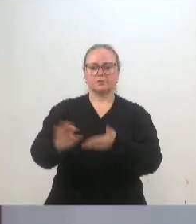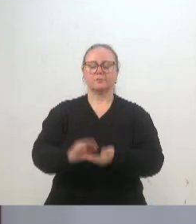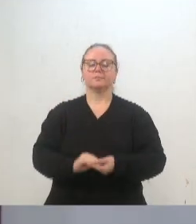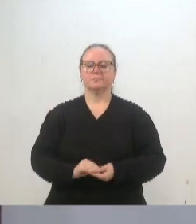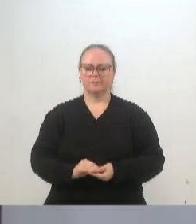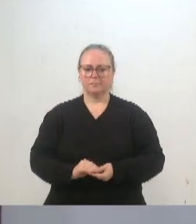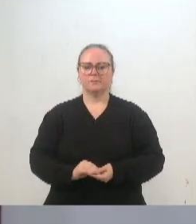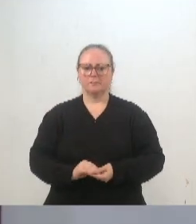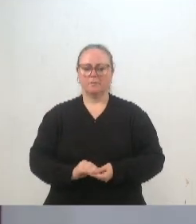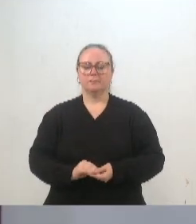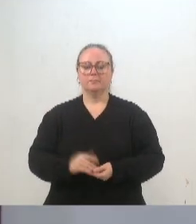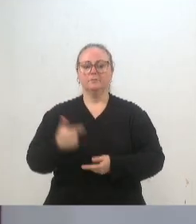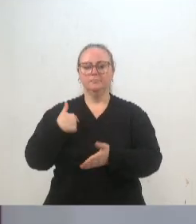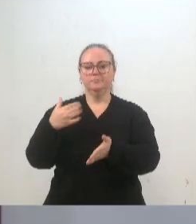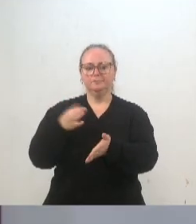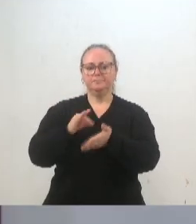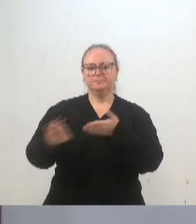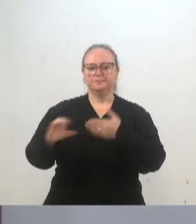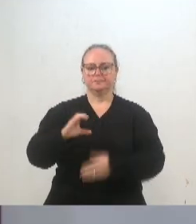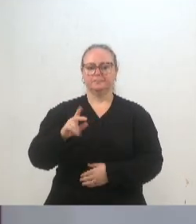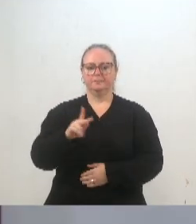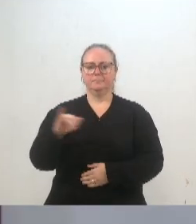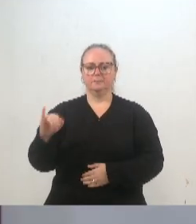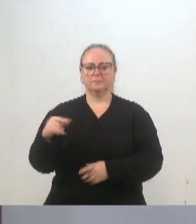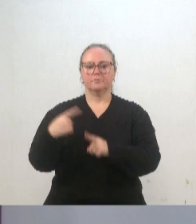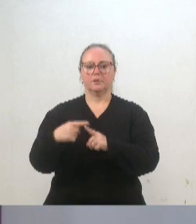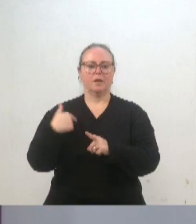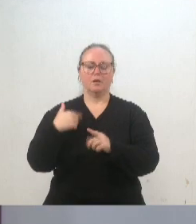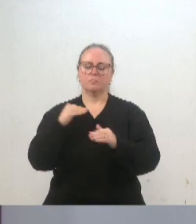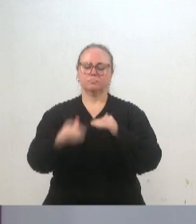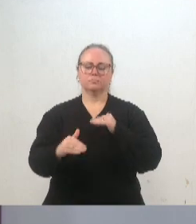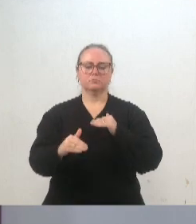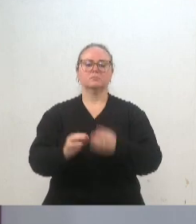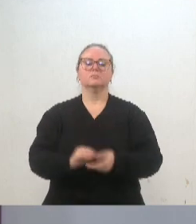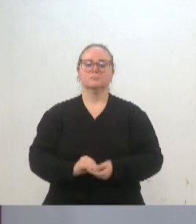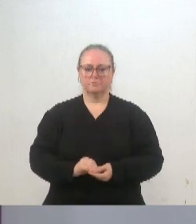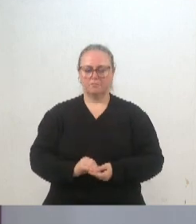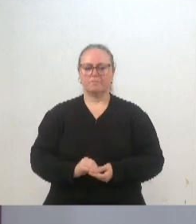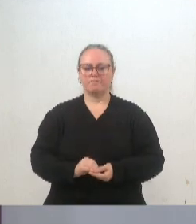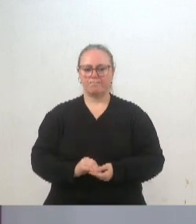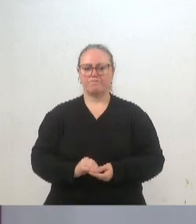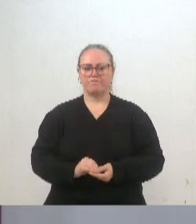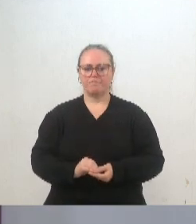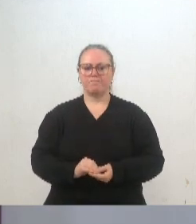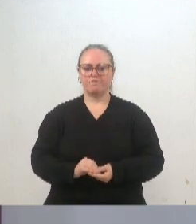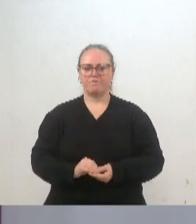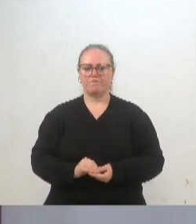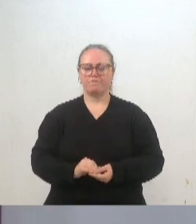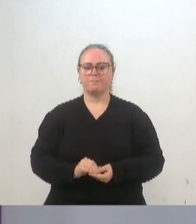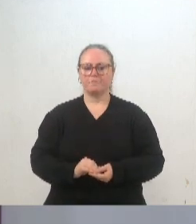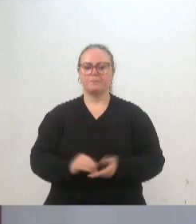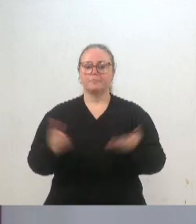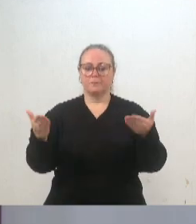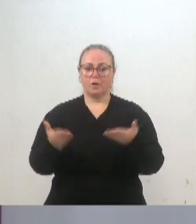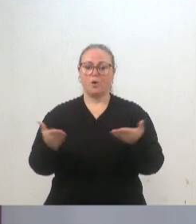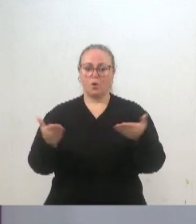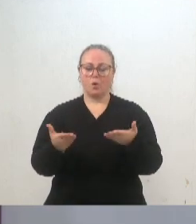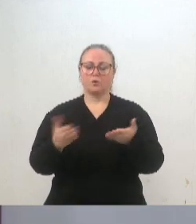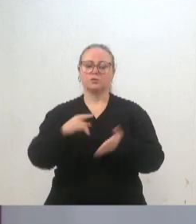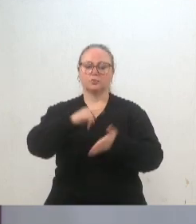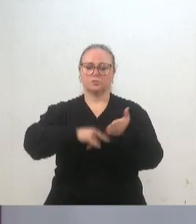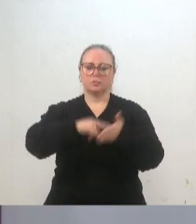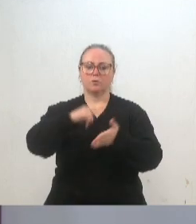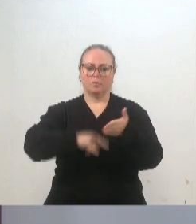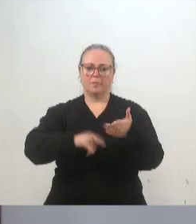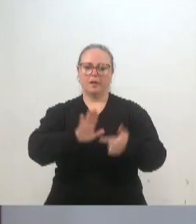Eu assinei a CPI porque eu não concordava com esse 5º termo aditivo. Hoje, eu trouxe um documento que, como foi